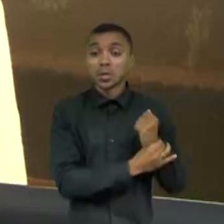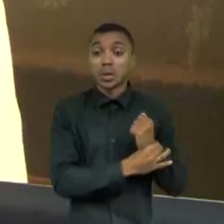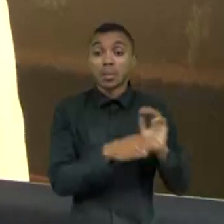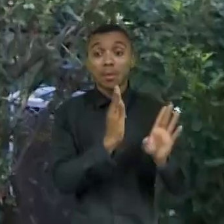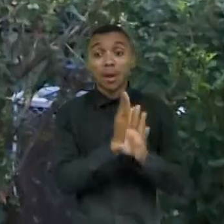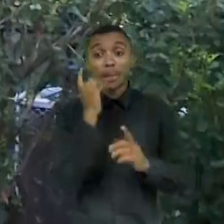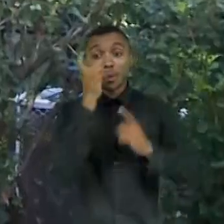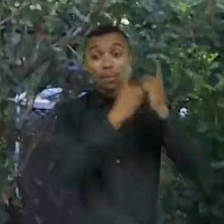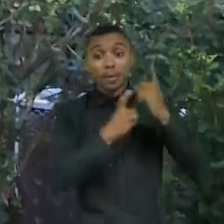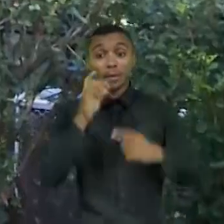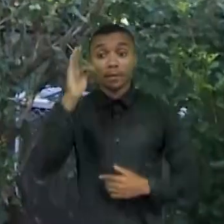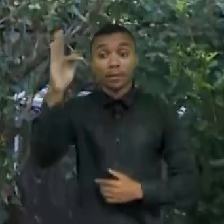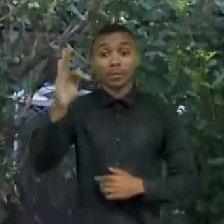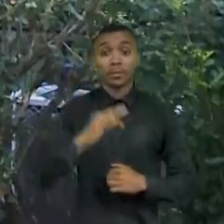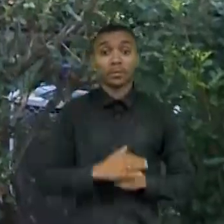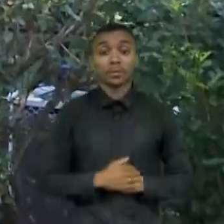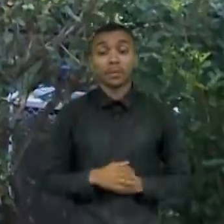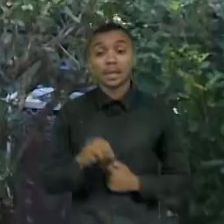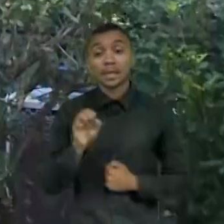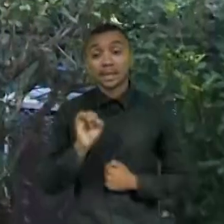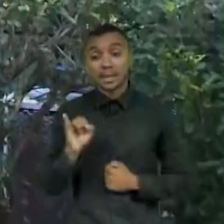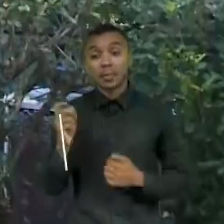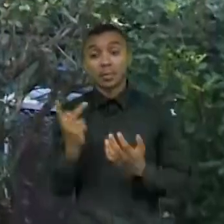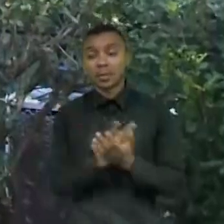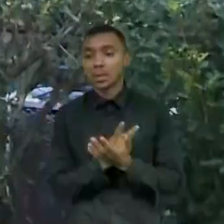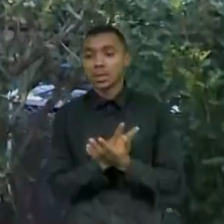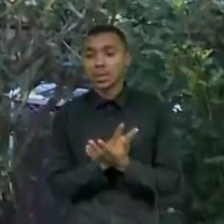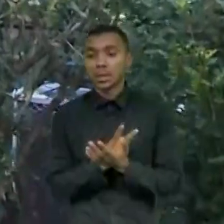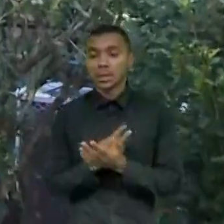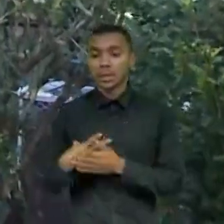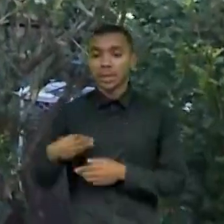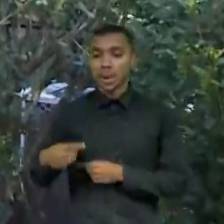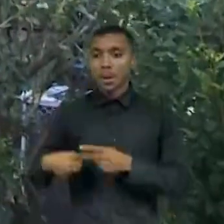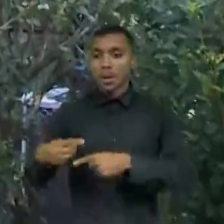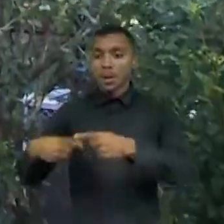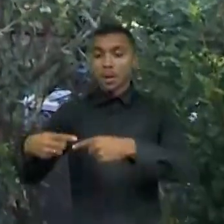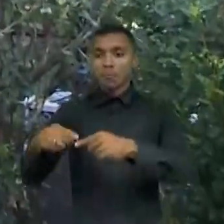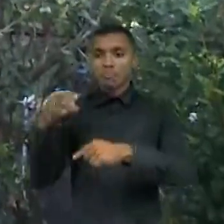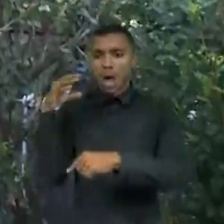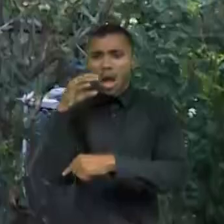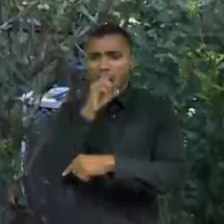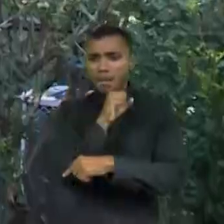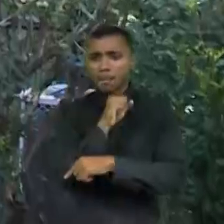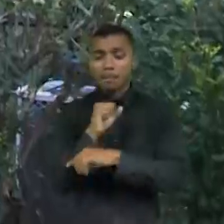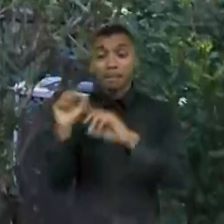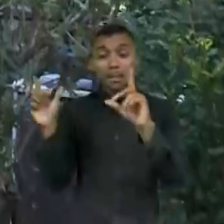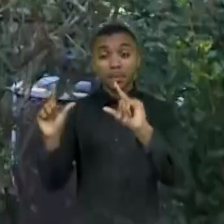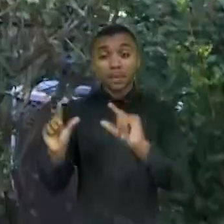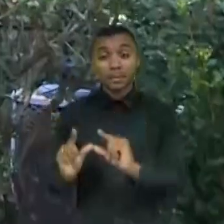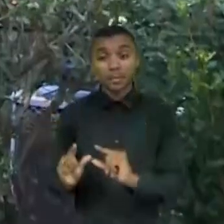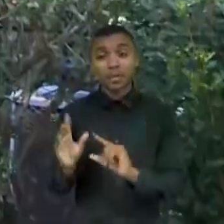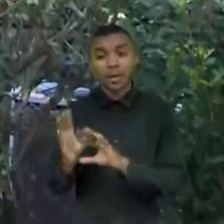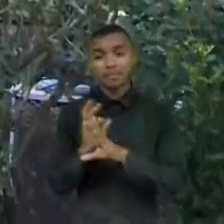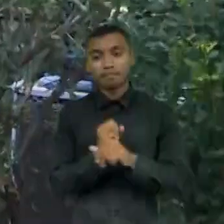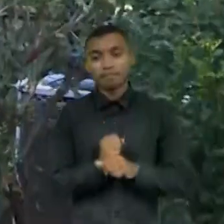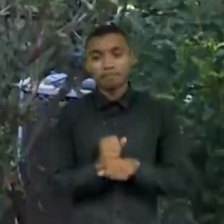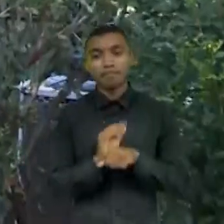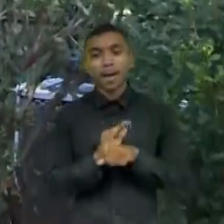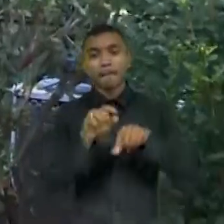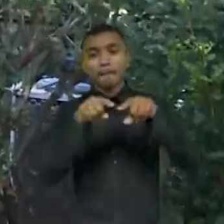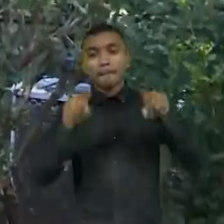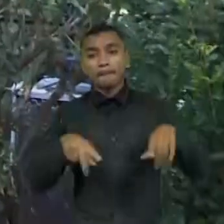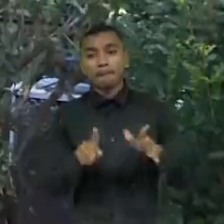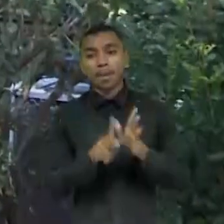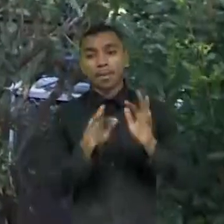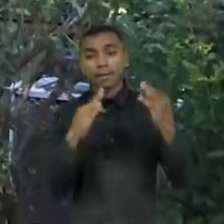pessoa idosa. Se, por um lado, a desaceleração do crescimento populacional pode representar maior planejamento familiar por